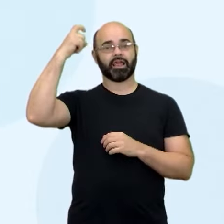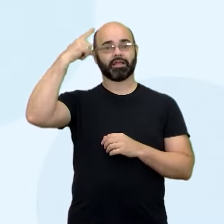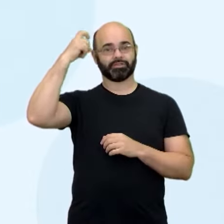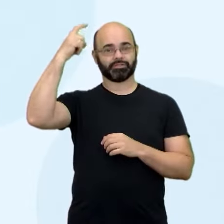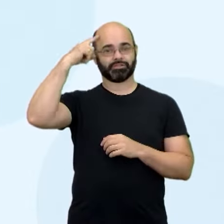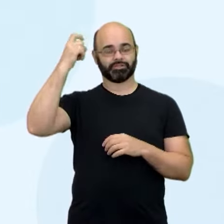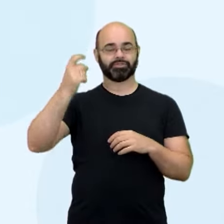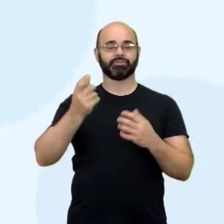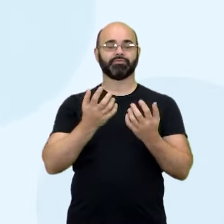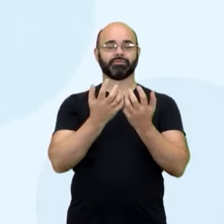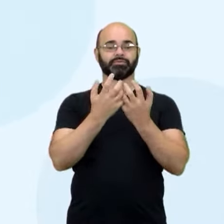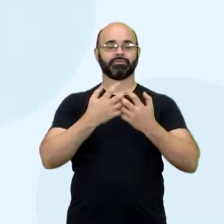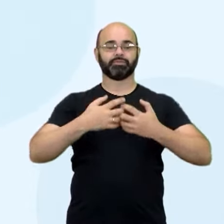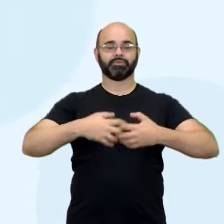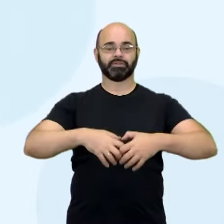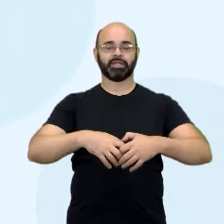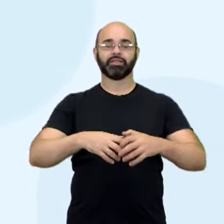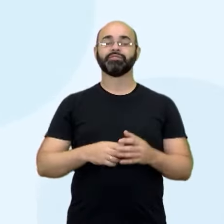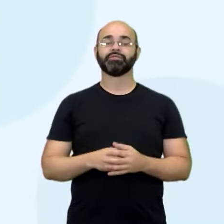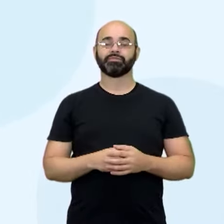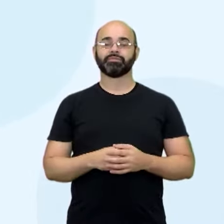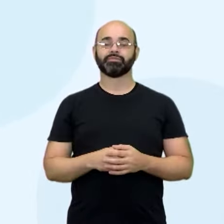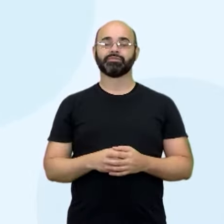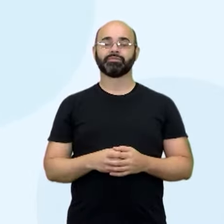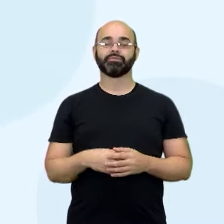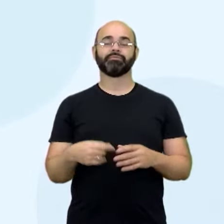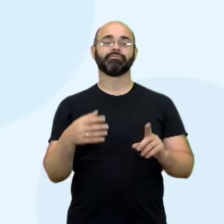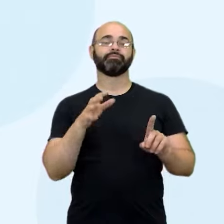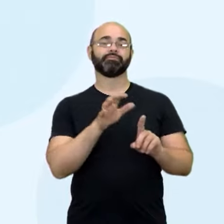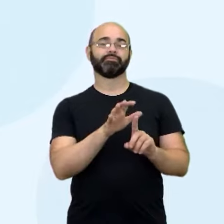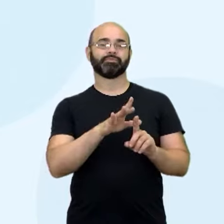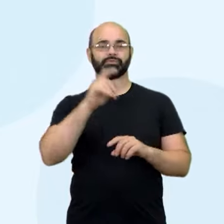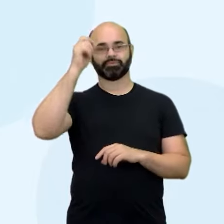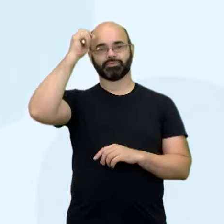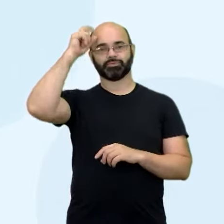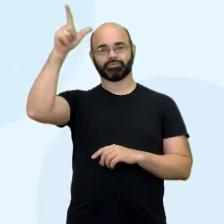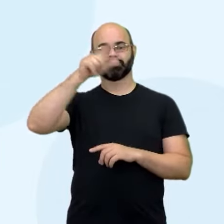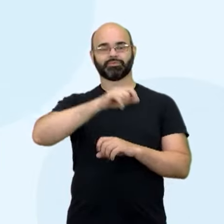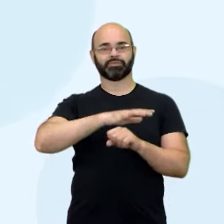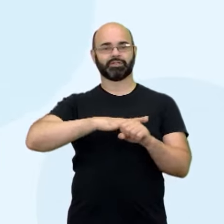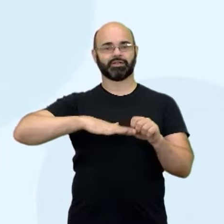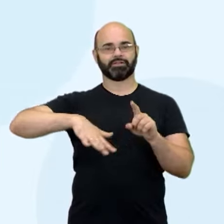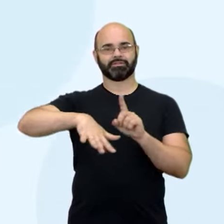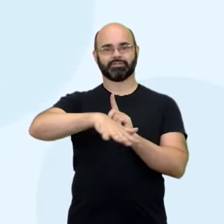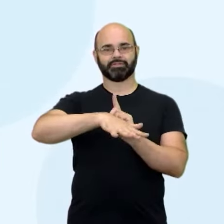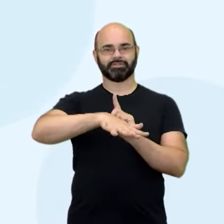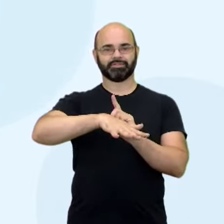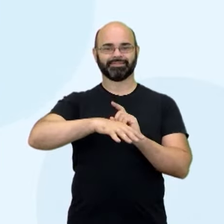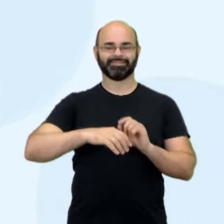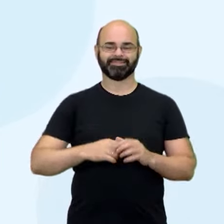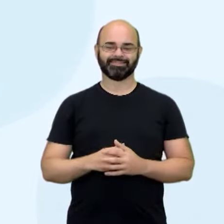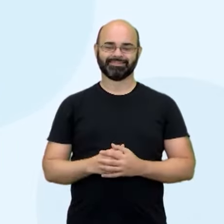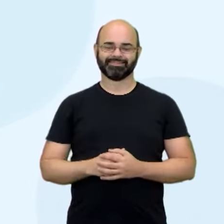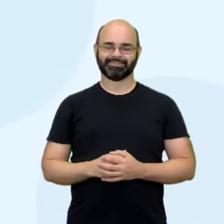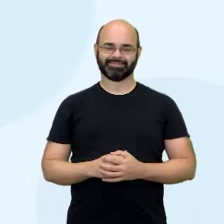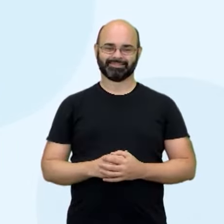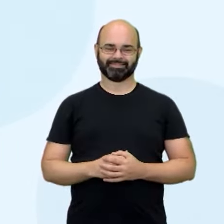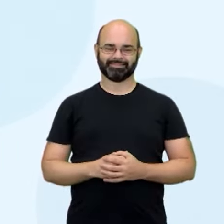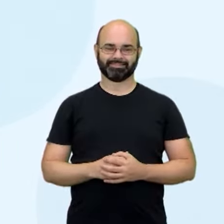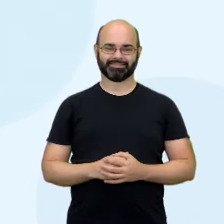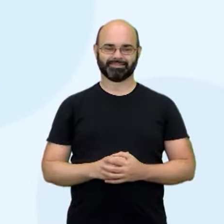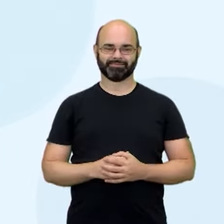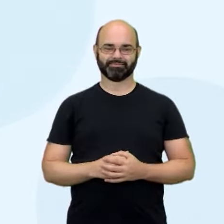intervenção e mediação sociocultural. Então perceba que nós temos aí uma palavra conjunta aí, sociocultural. Dentro